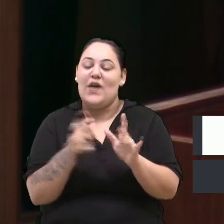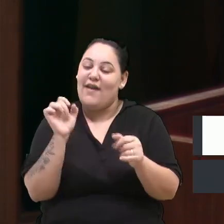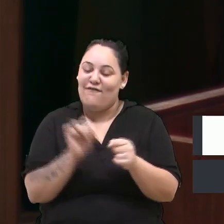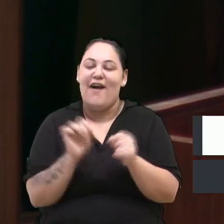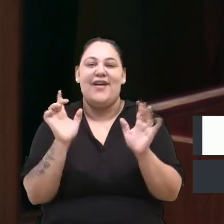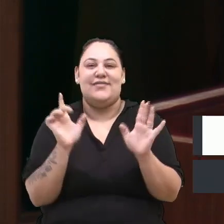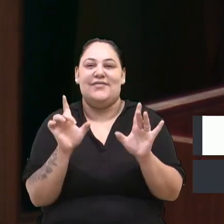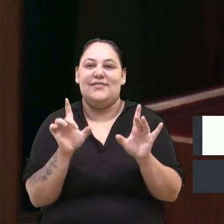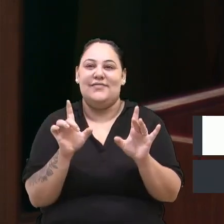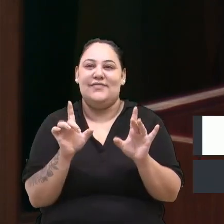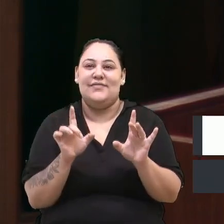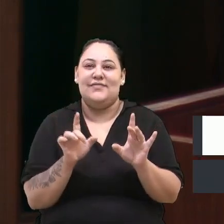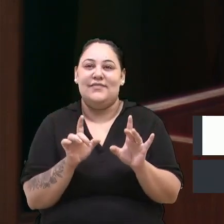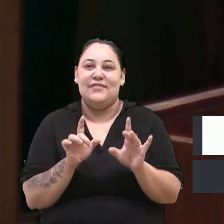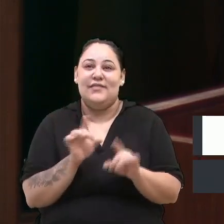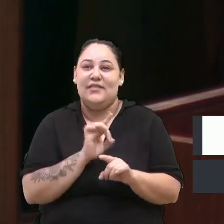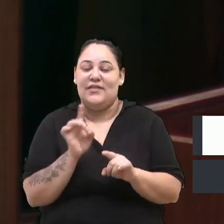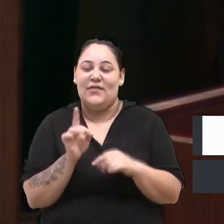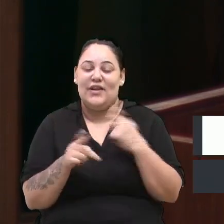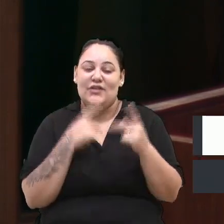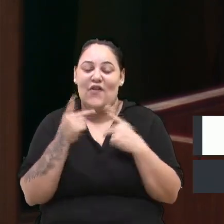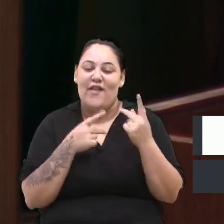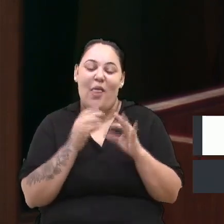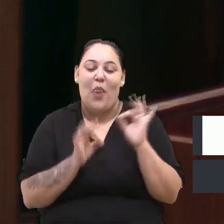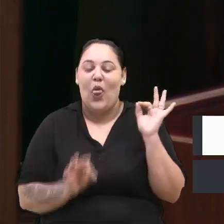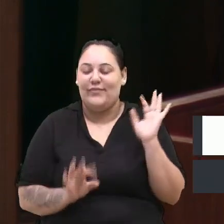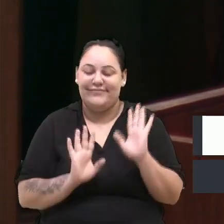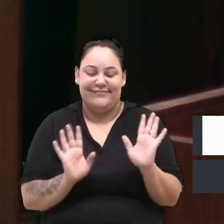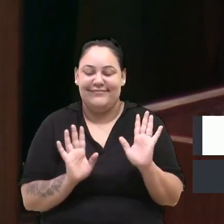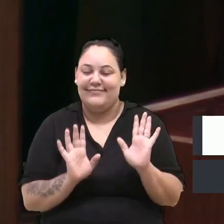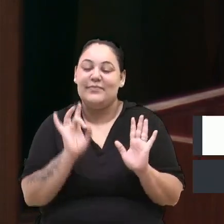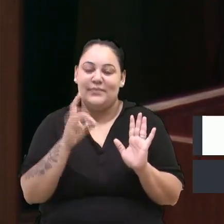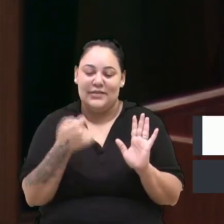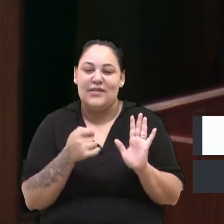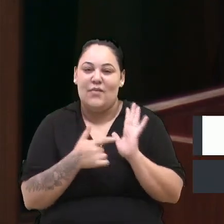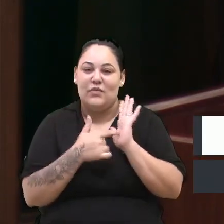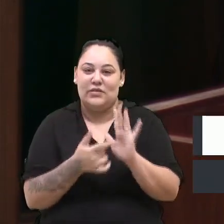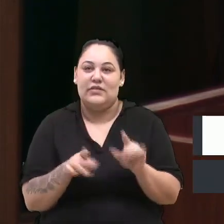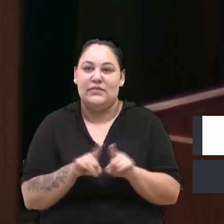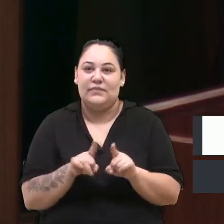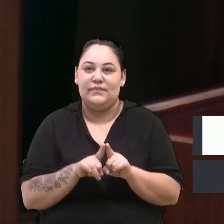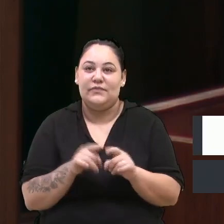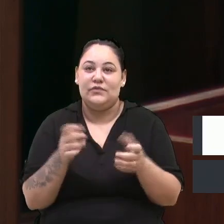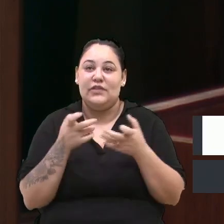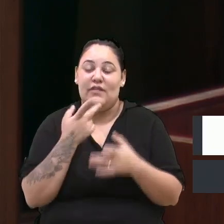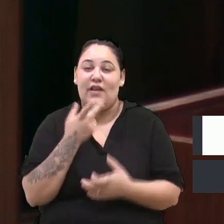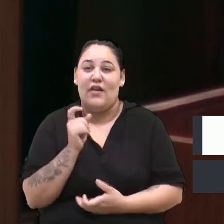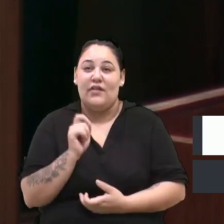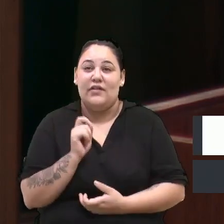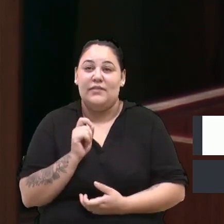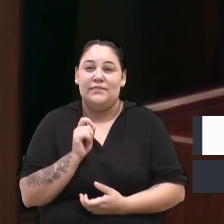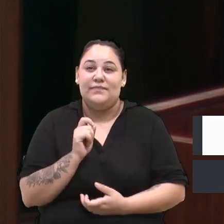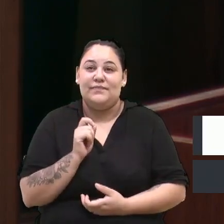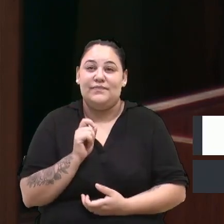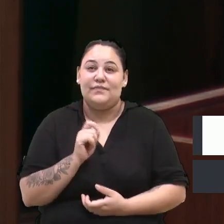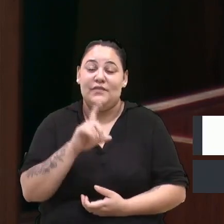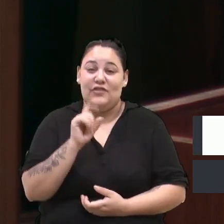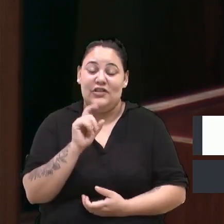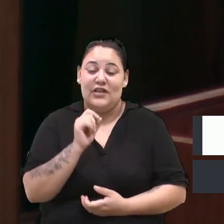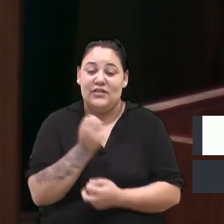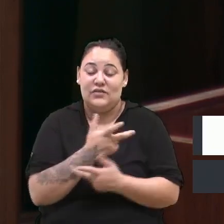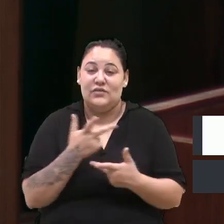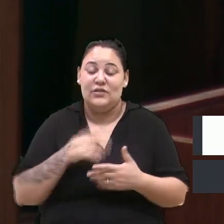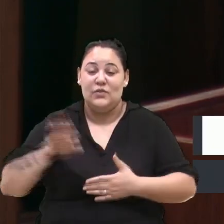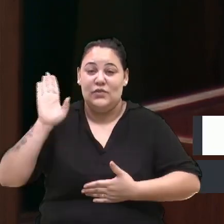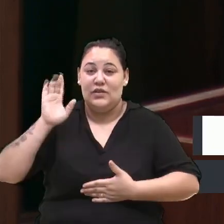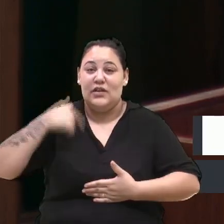gente não fica só falando, né? Tem que mostrar. Então eu queria dizer o seguinte, de 10, 7